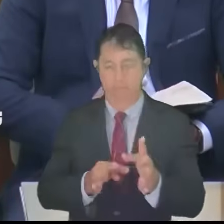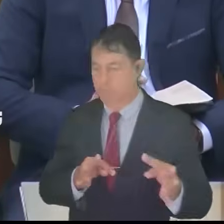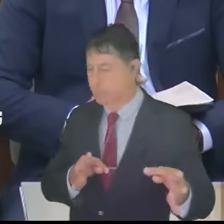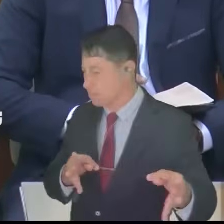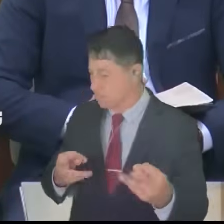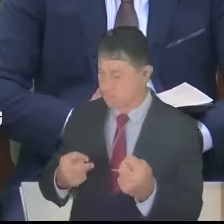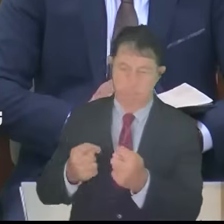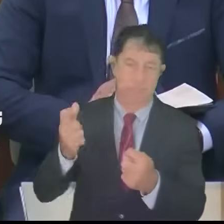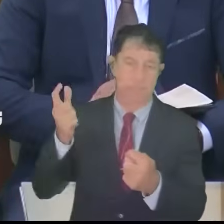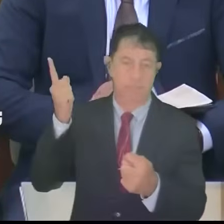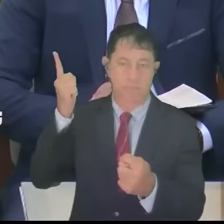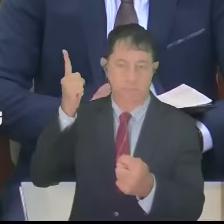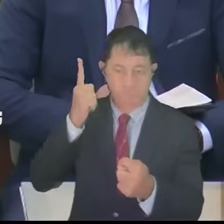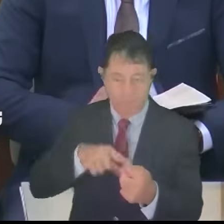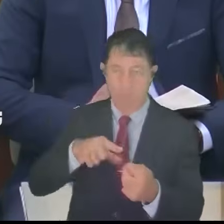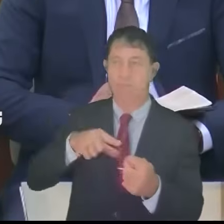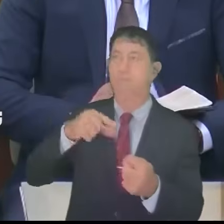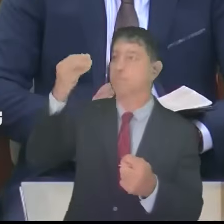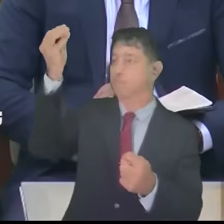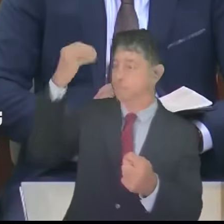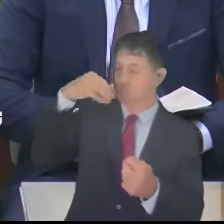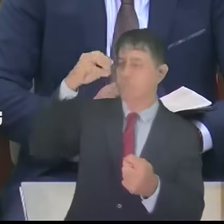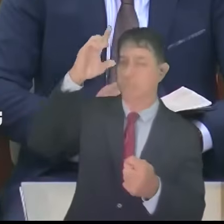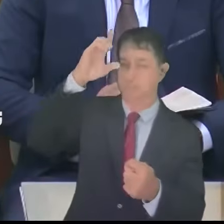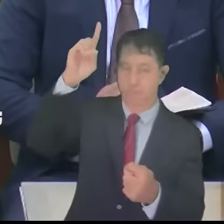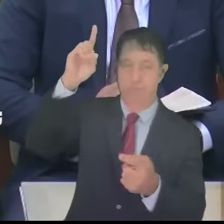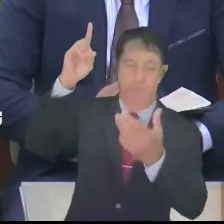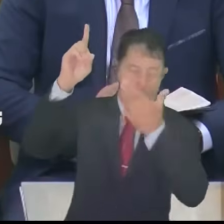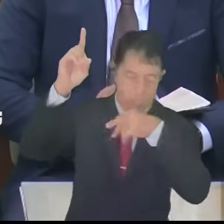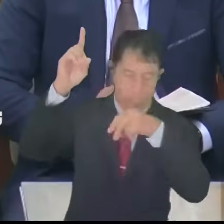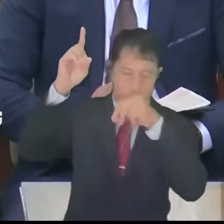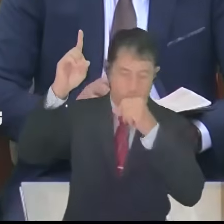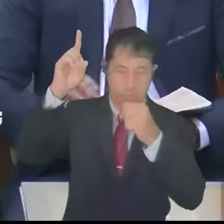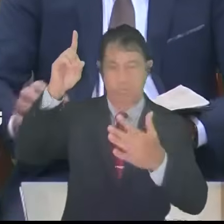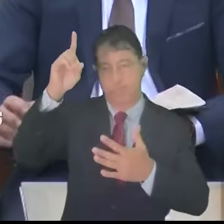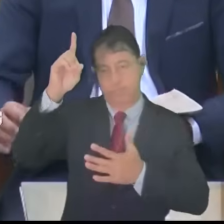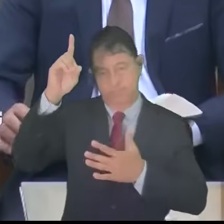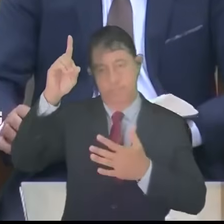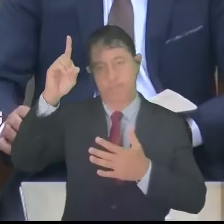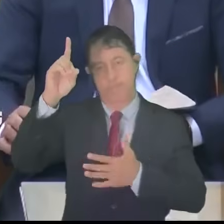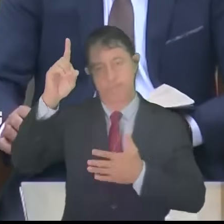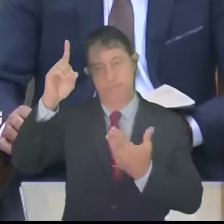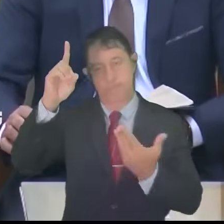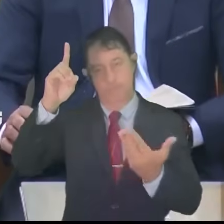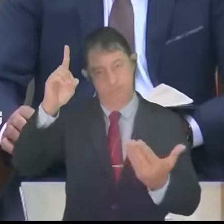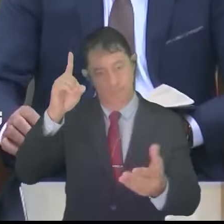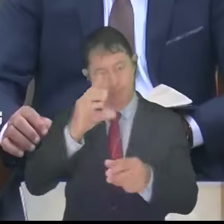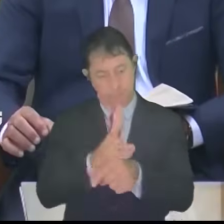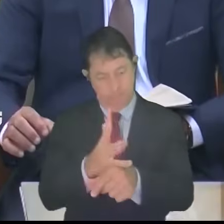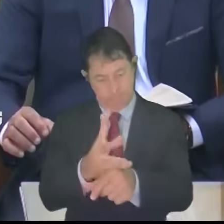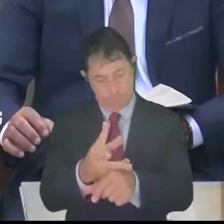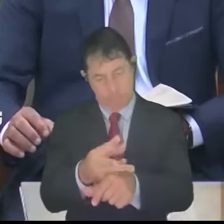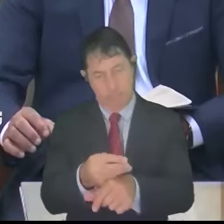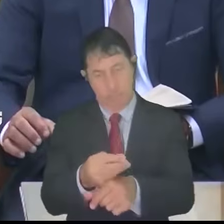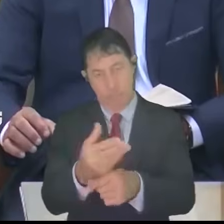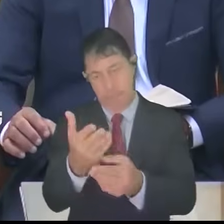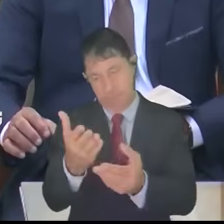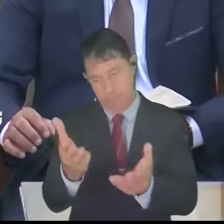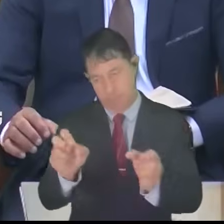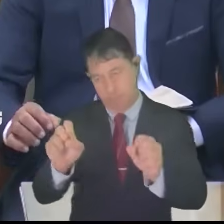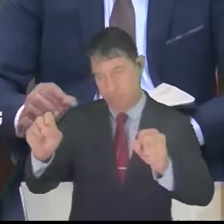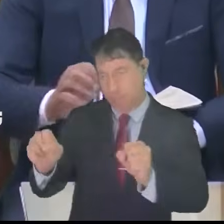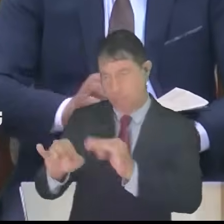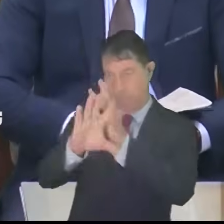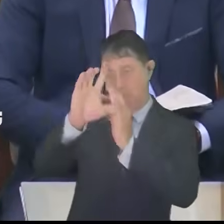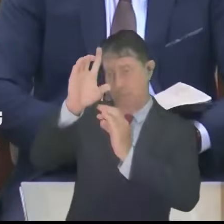coisas me foram entregues por meu Pai. Aleluia. É por isso que essa igreja, ela só glorifica a